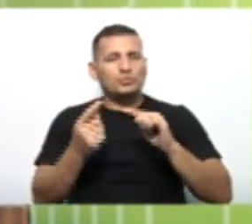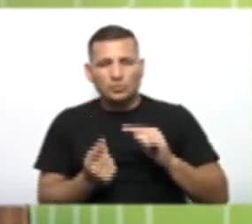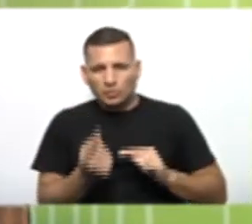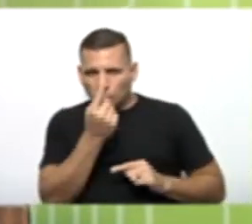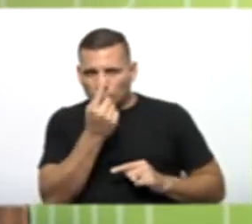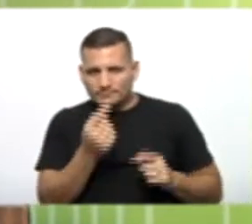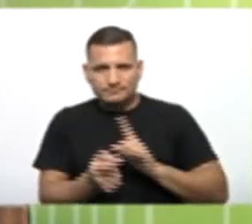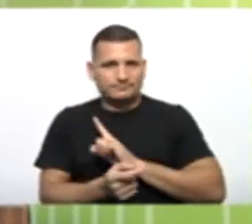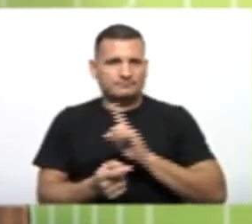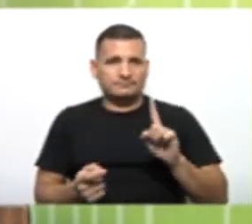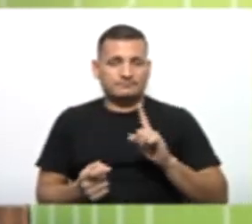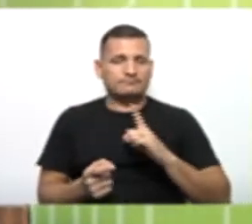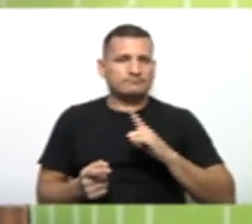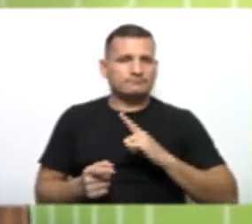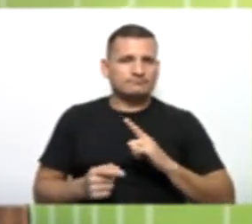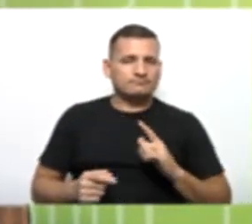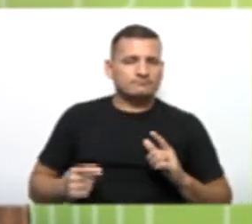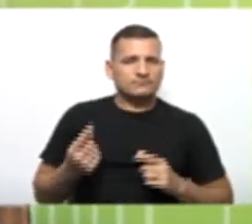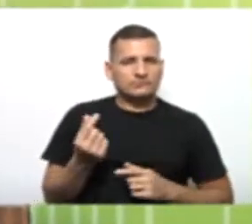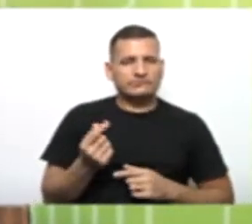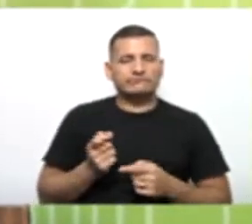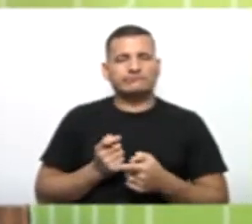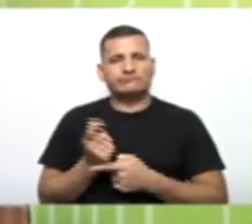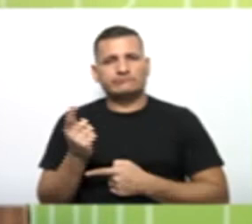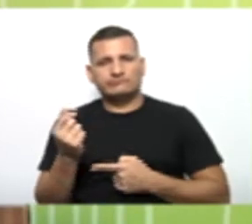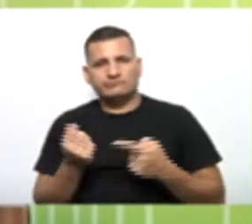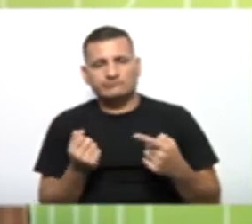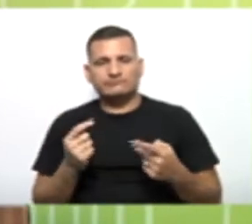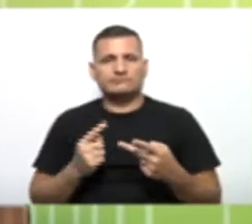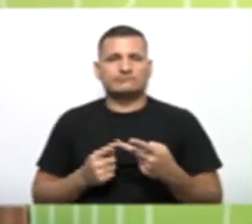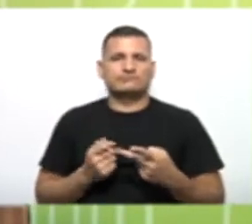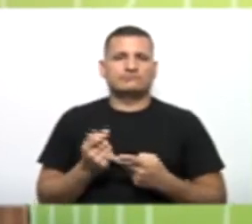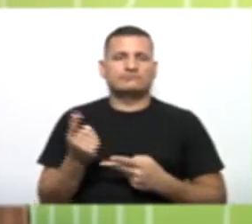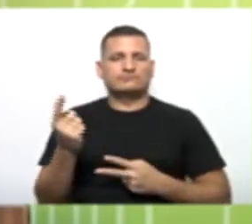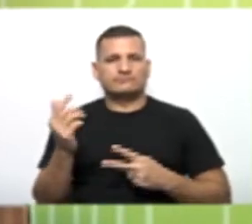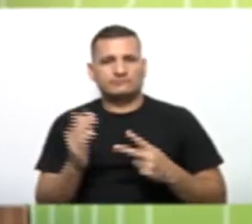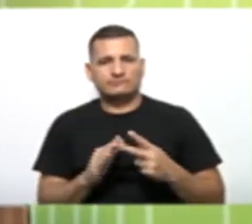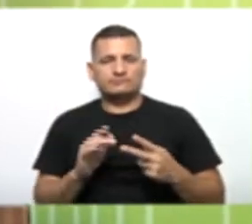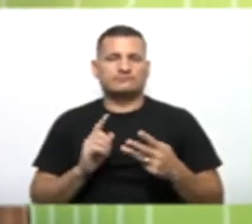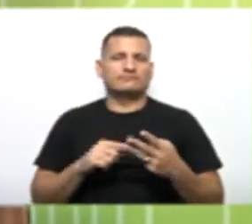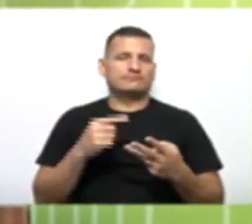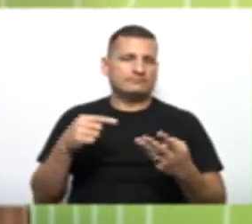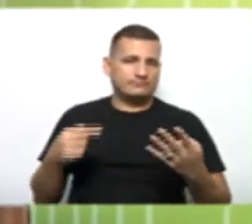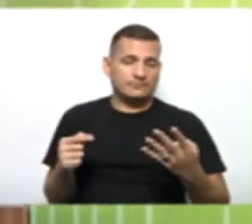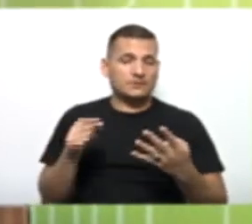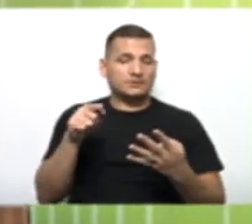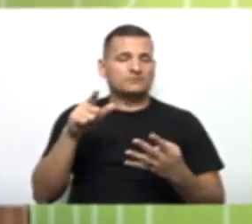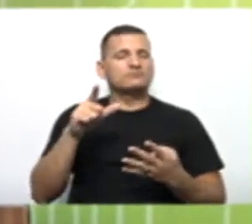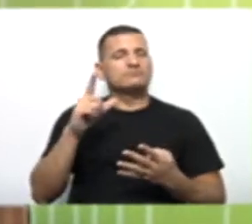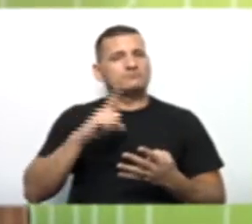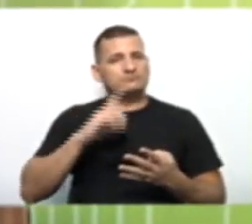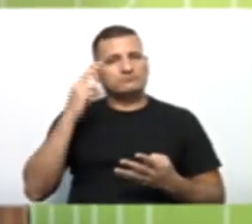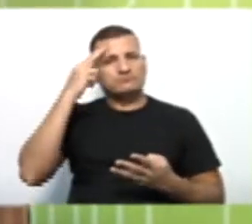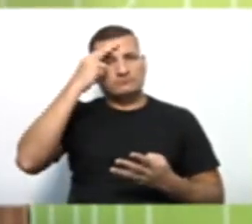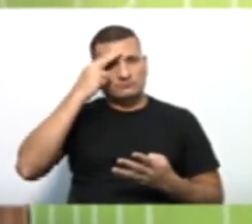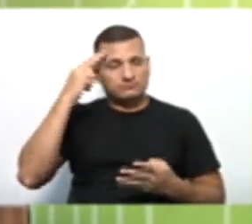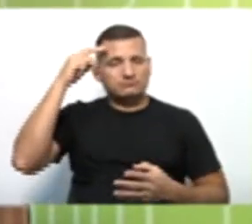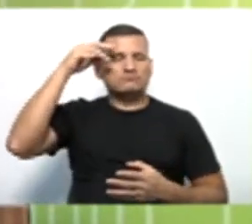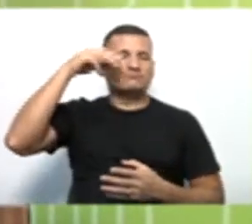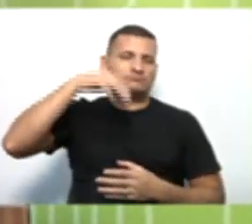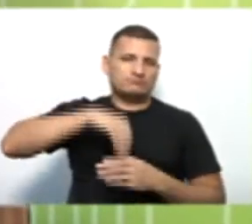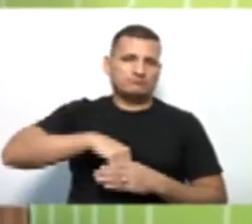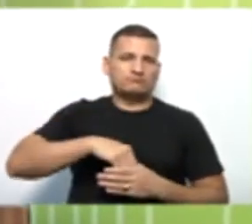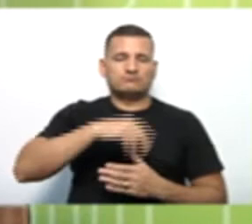profissão ter um patrimônio comprar um carro comprar uma casa é claro que isso faz parte dos sonhos dos brasileiros